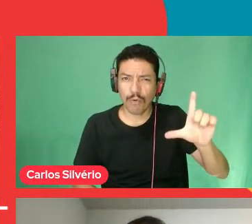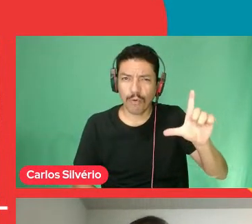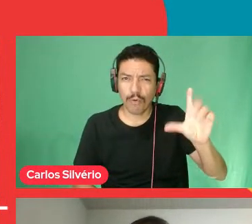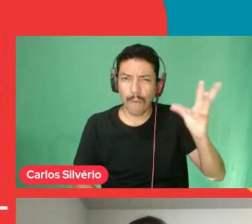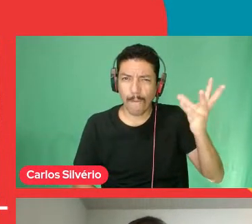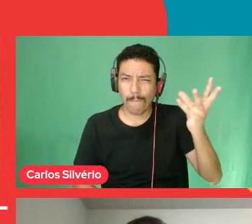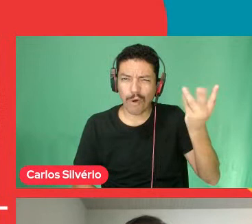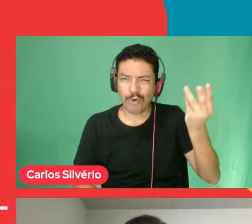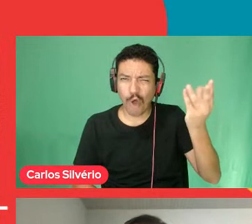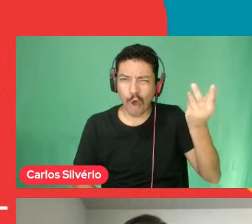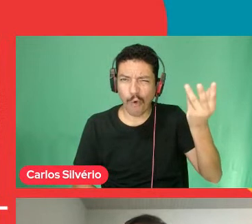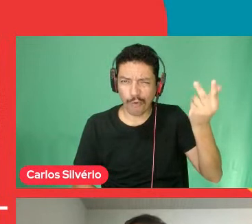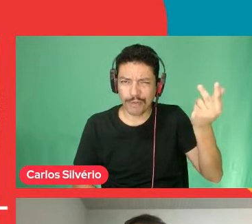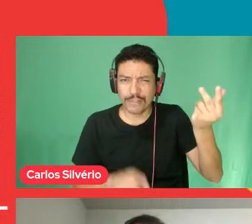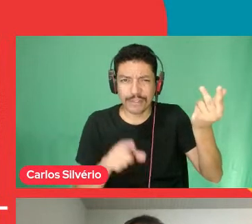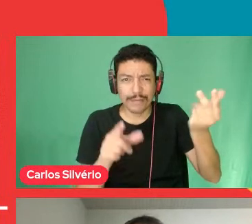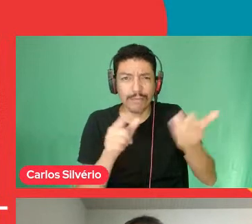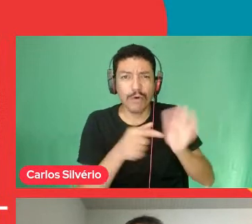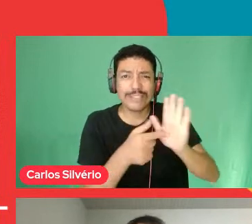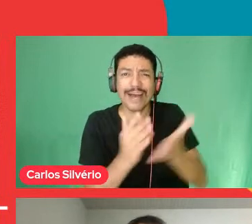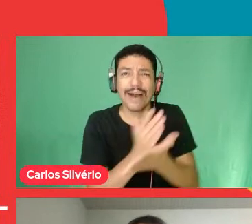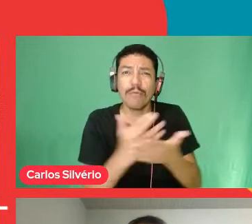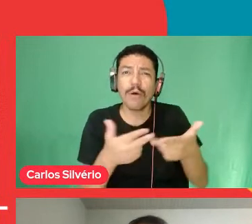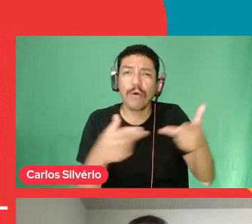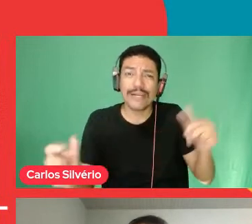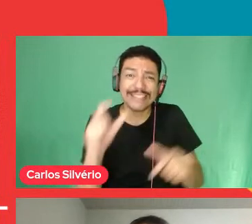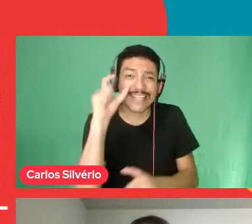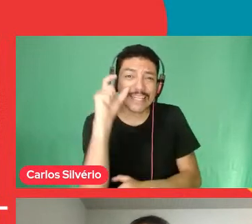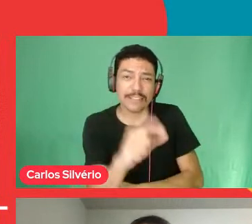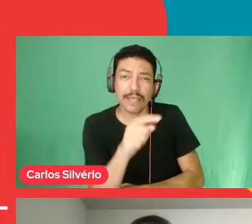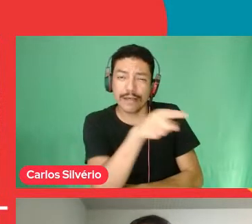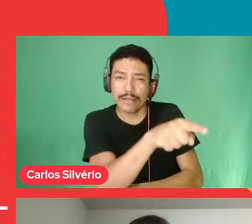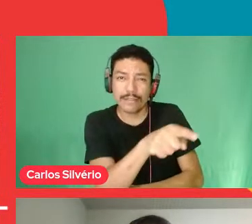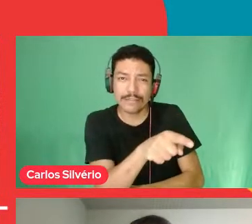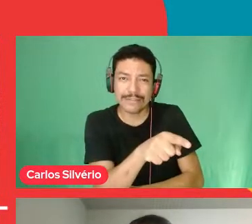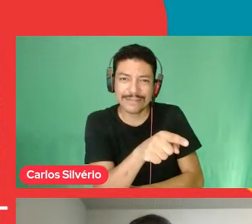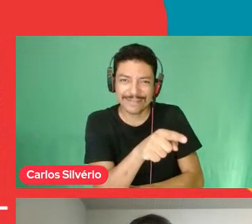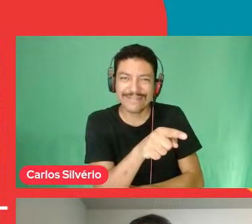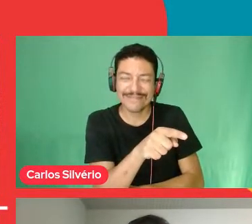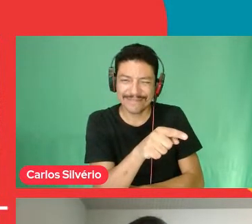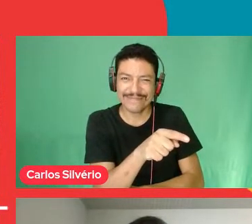algumas coisas interessantes. Conseguiu aí, Carlos,